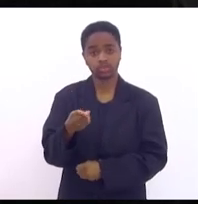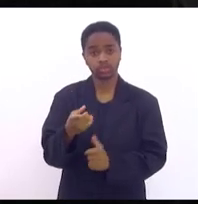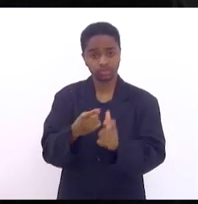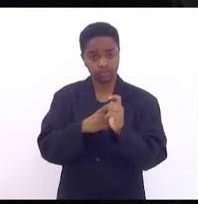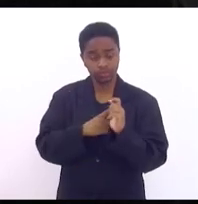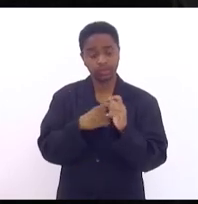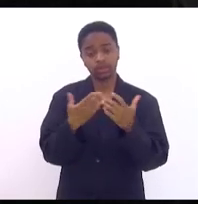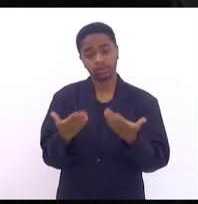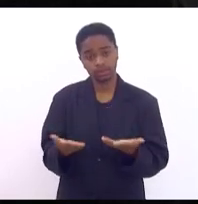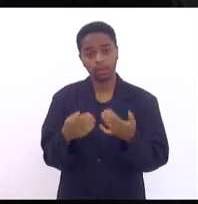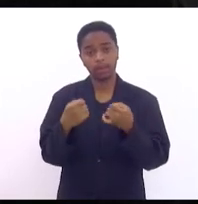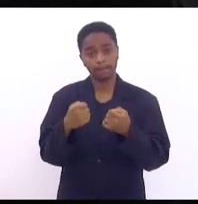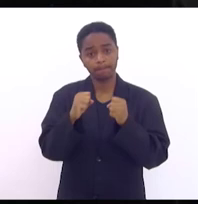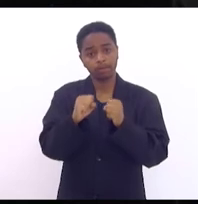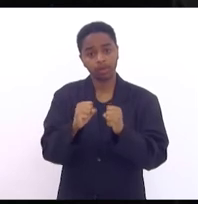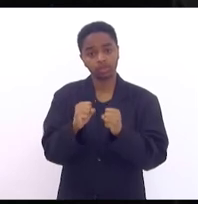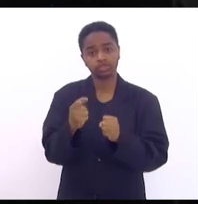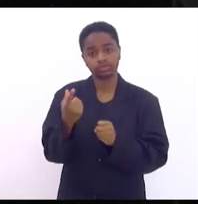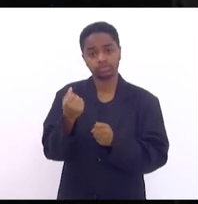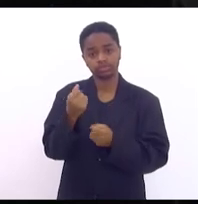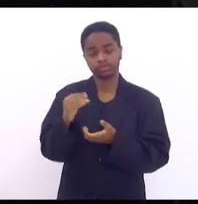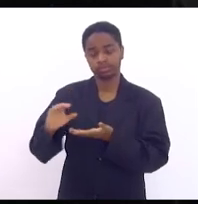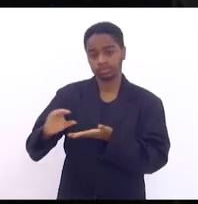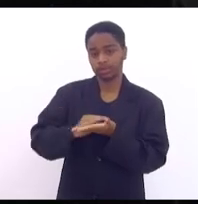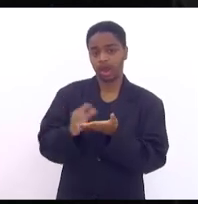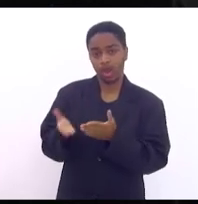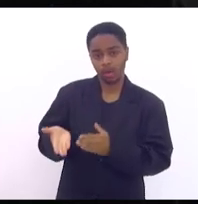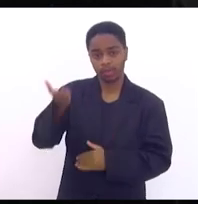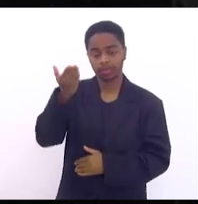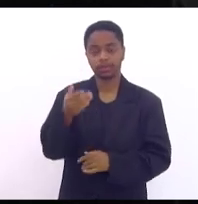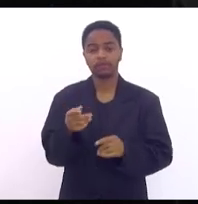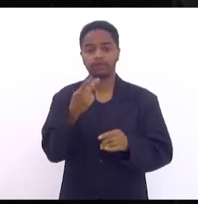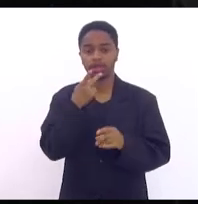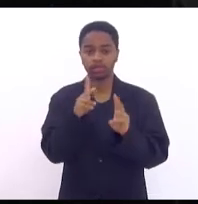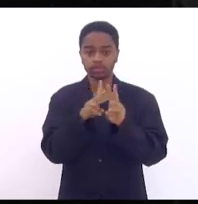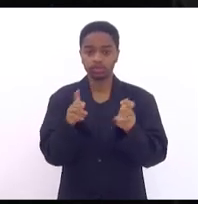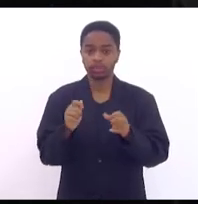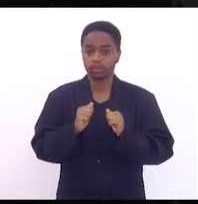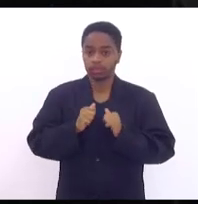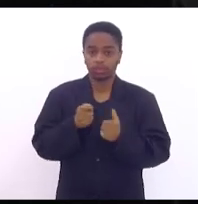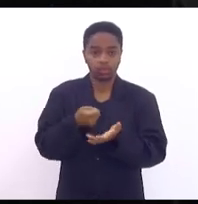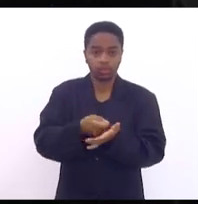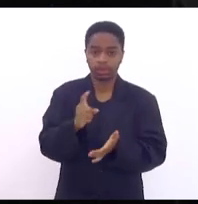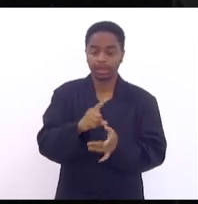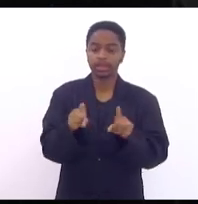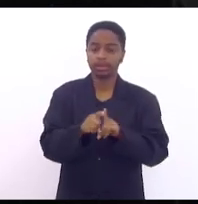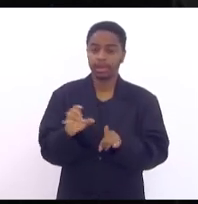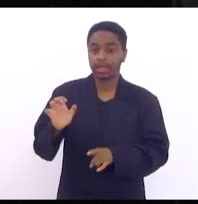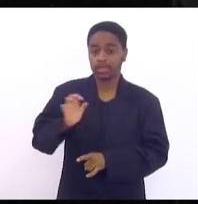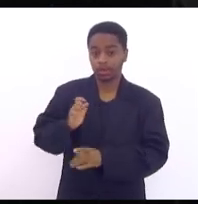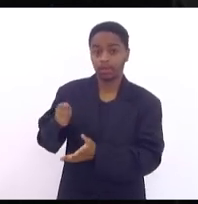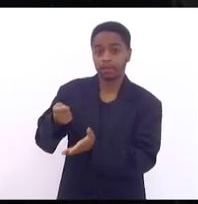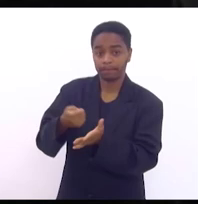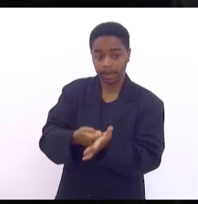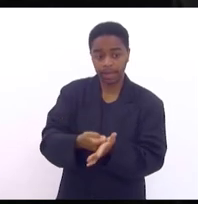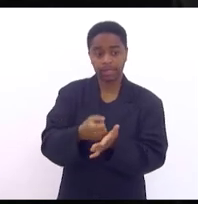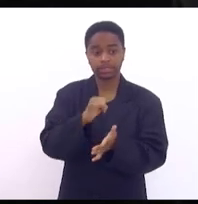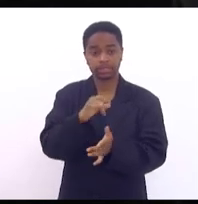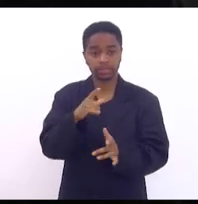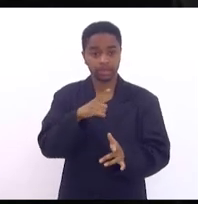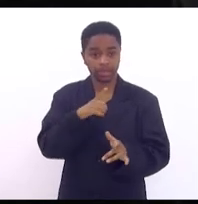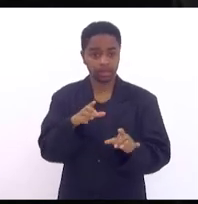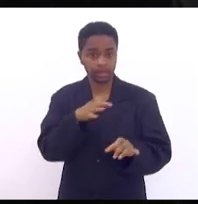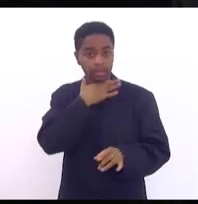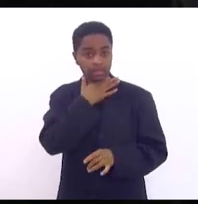possibilidade de ampliar a arrecadação. Então, falamos de isenção, falamos de fazer os ricos pagar pela crise, cobrando os grandes devedores,